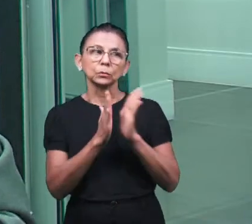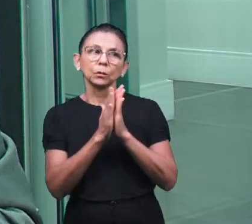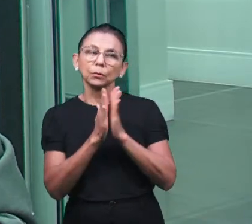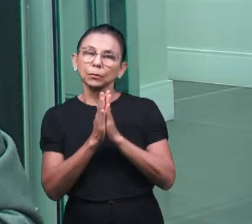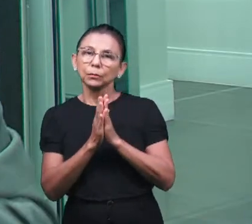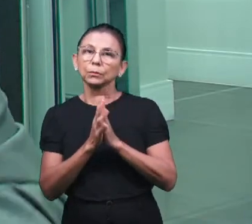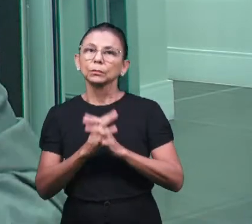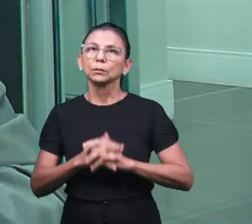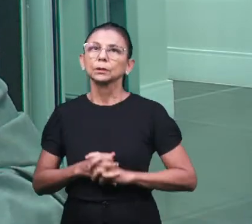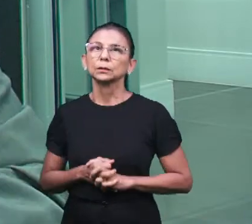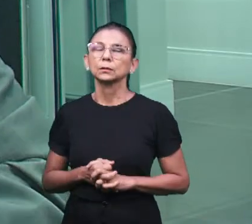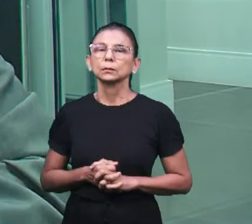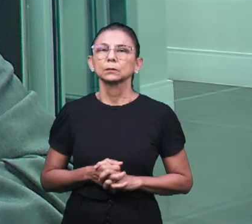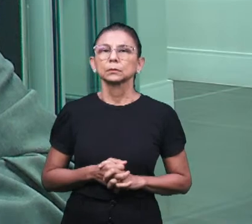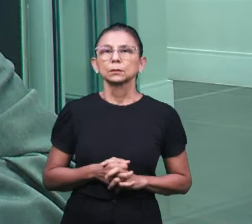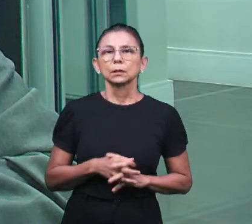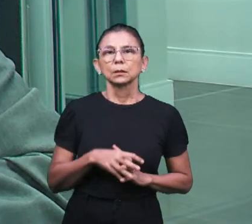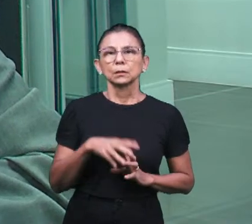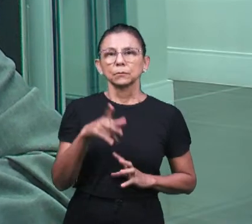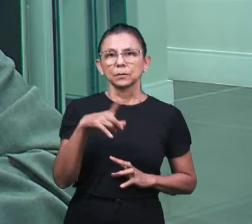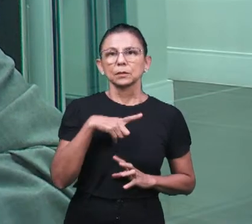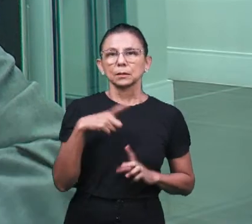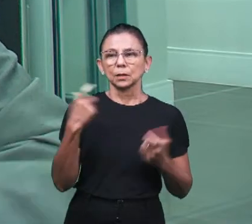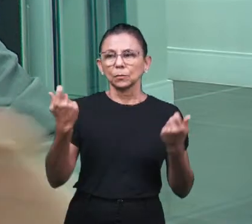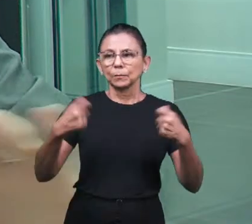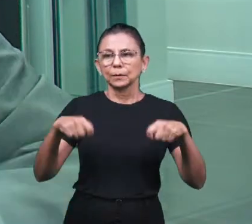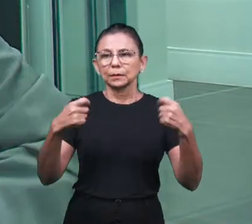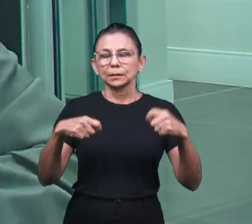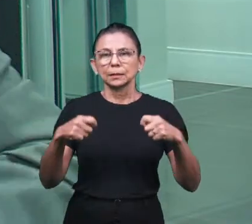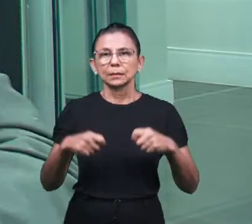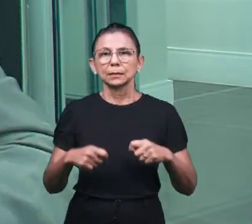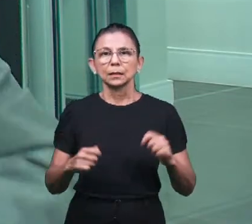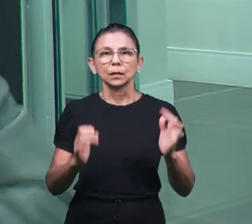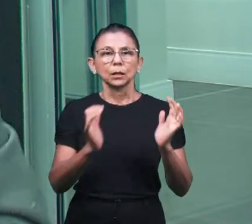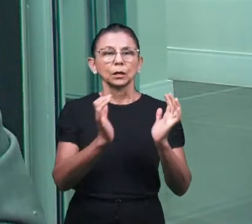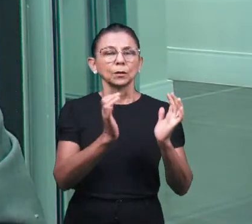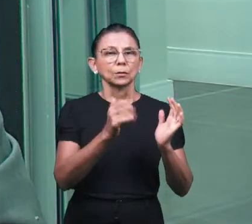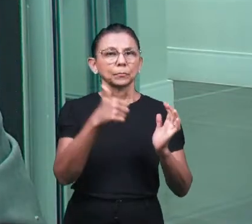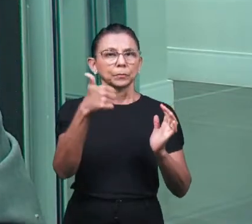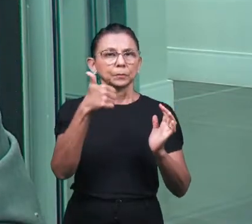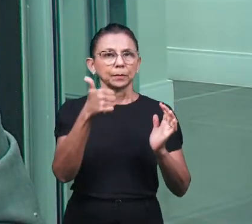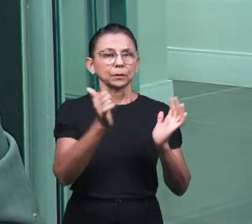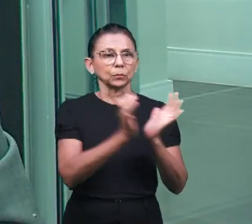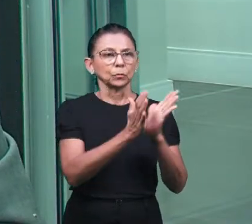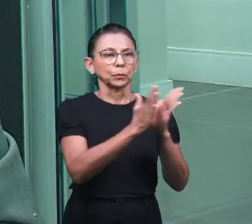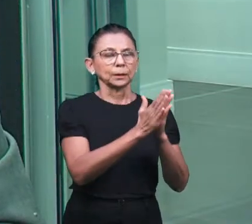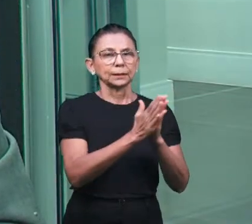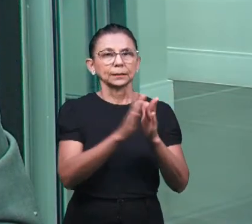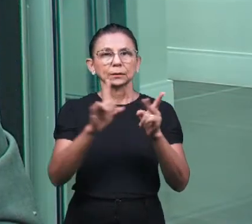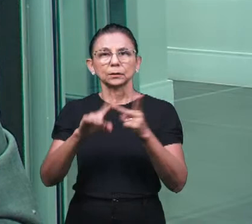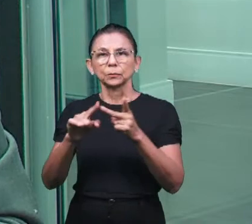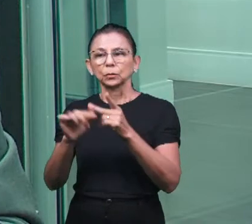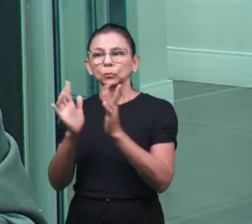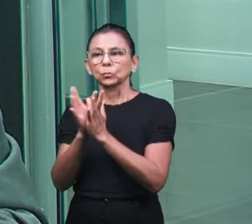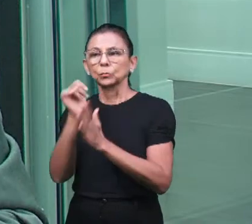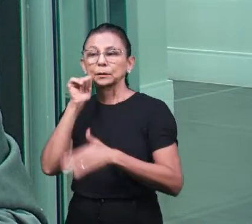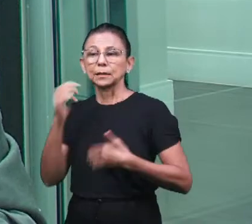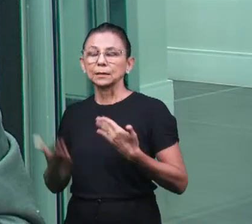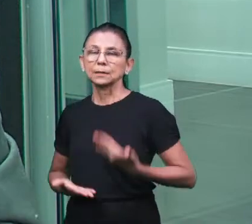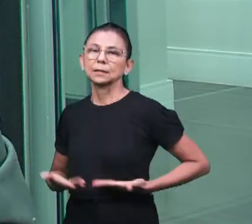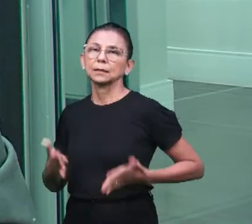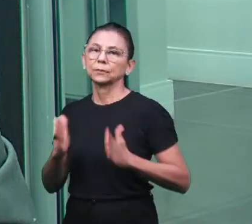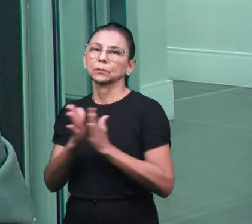está com uma necessidade, a primeira coisa que eu faço é o grupo de intercessão e o grupo de senhoras. para orar. Porque a gente sabe que elas